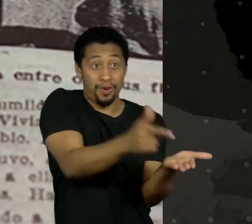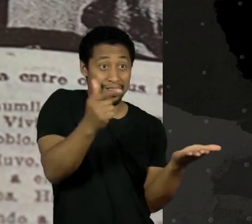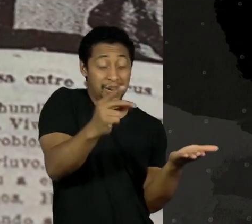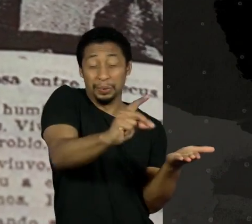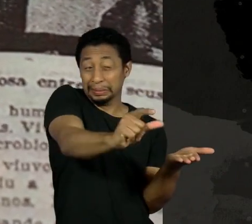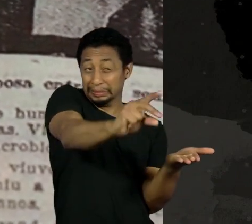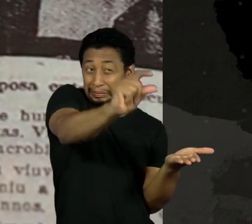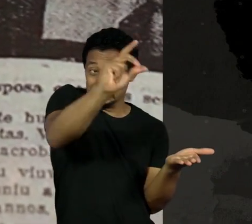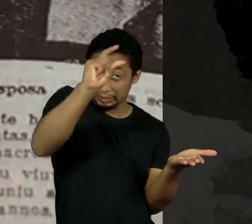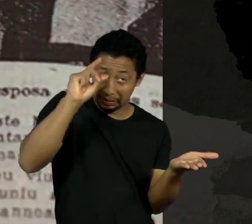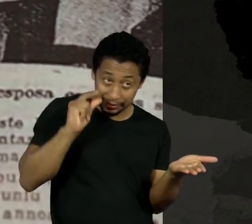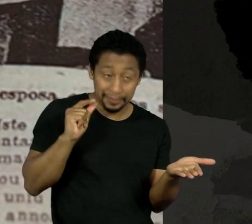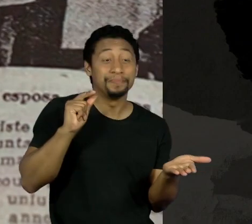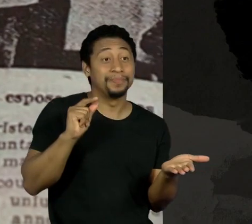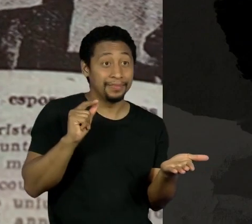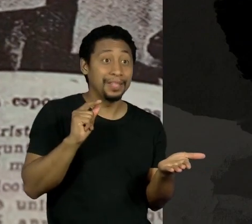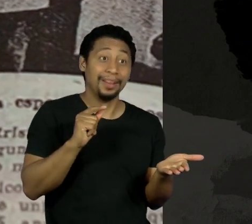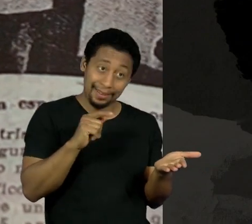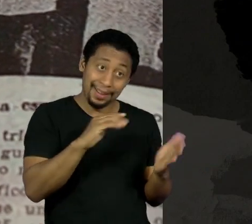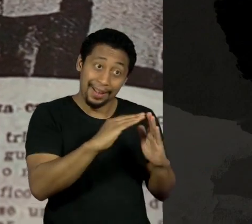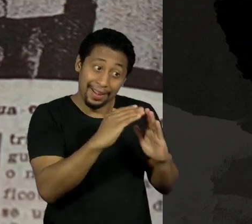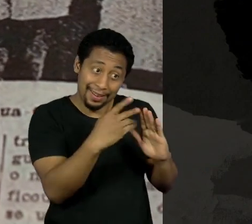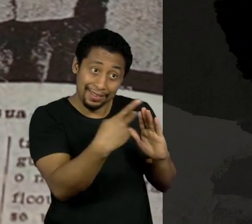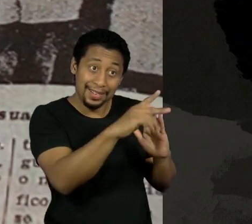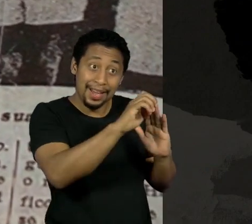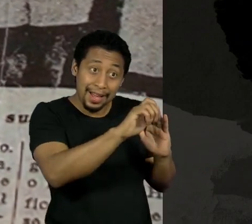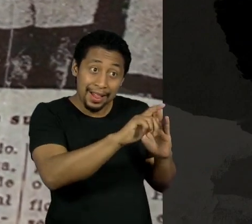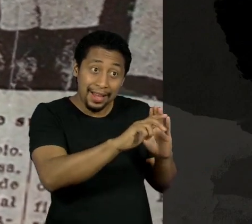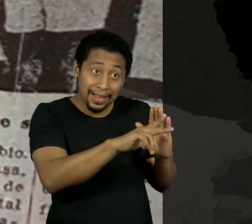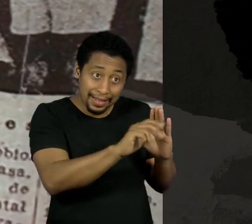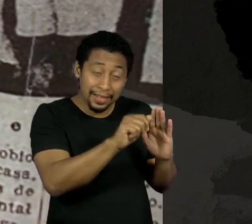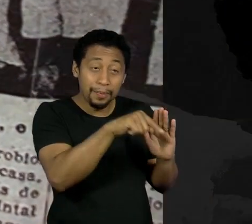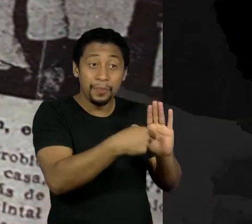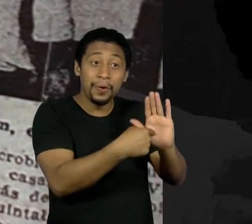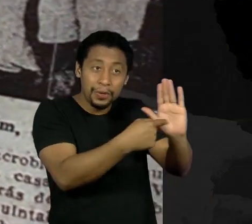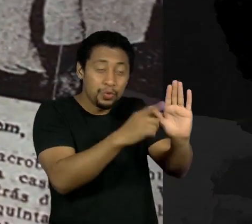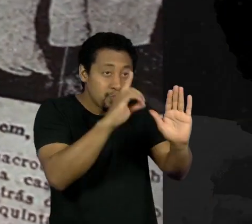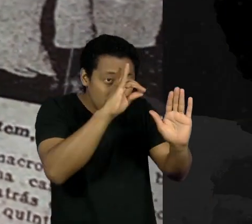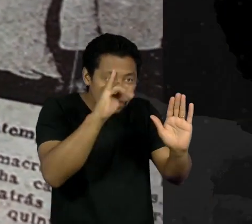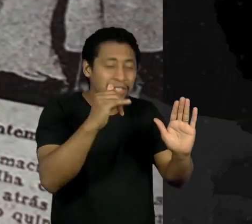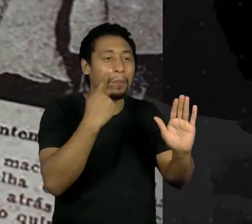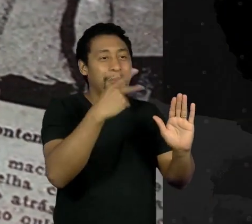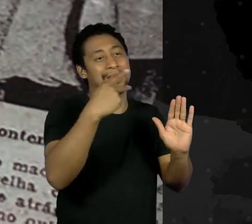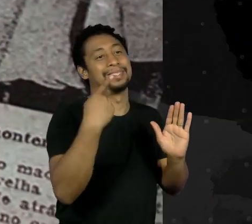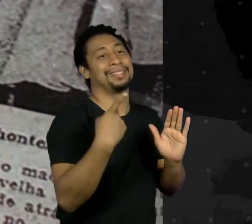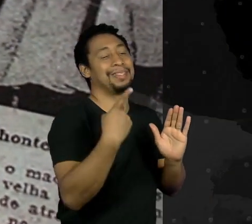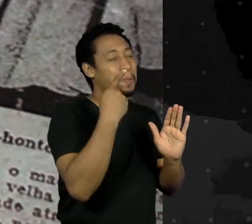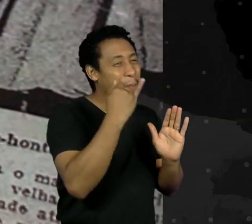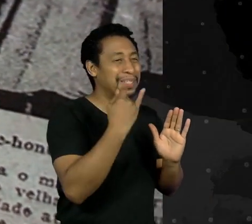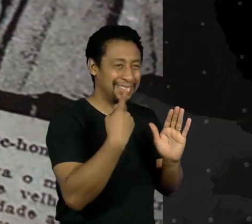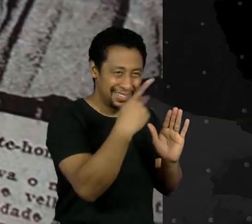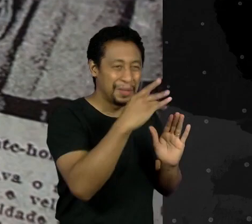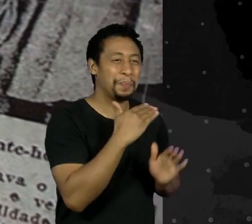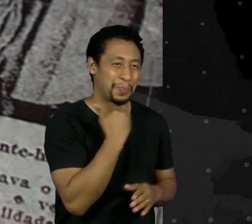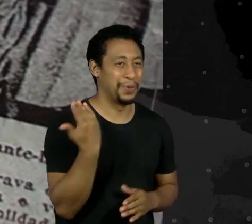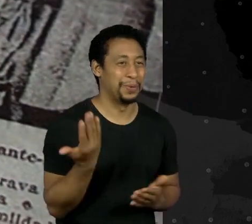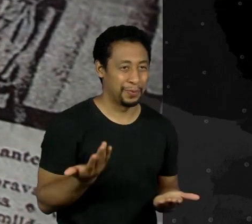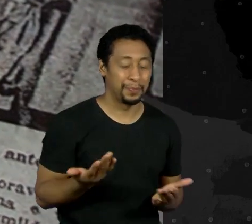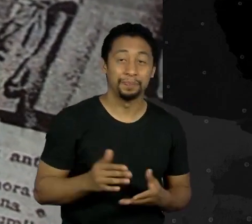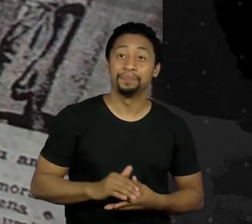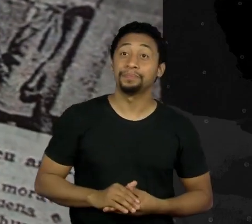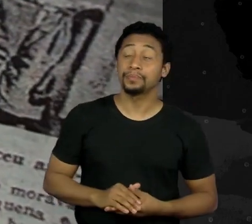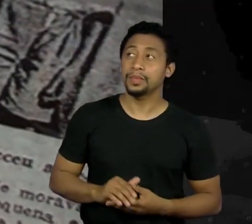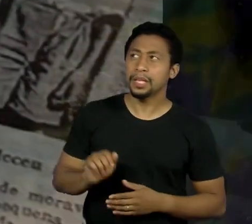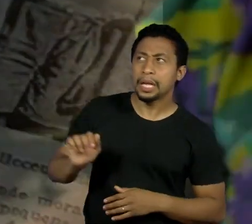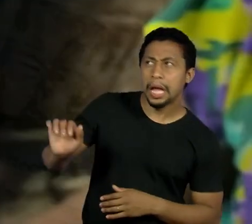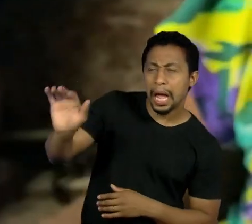esteve aqui na casa da Dona Helena quando o seu Anísio José da Costa faleceu. Eu não tenho a imagem do meu avô, a imagem física